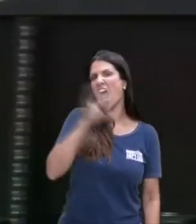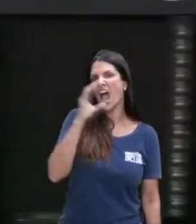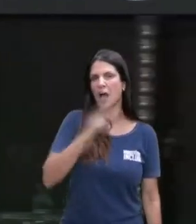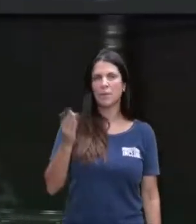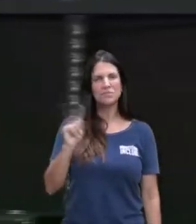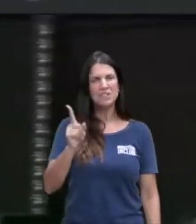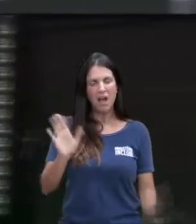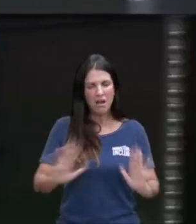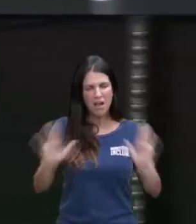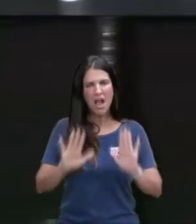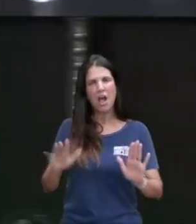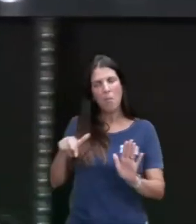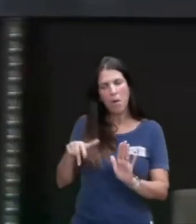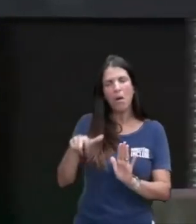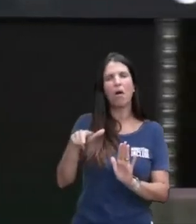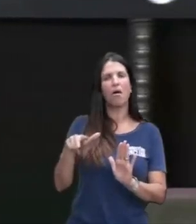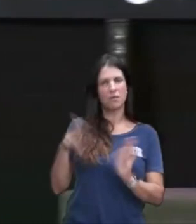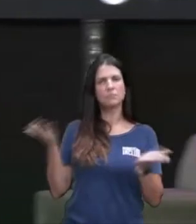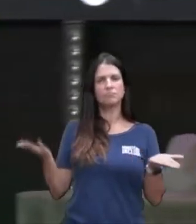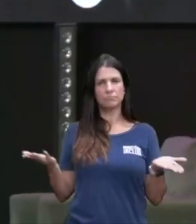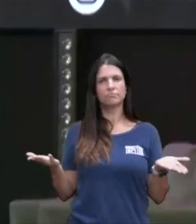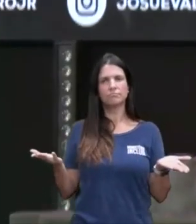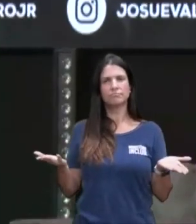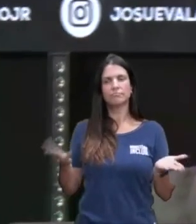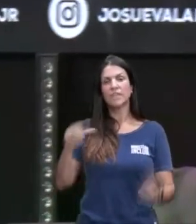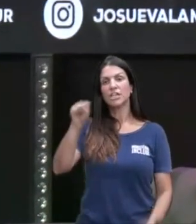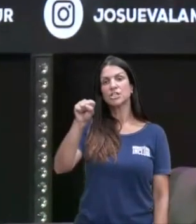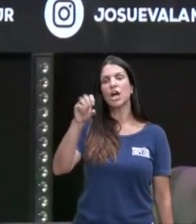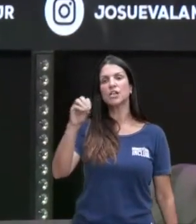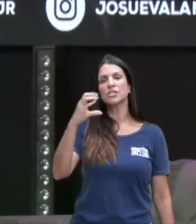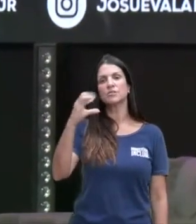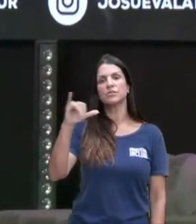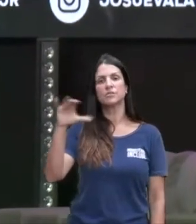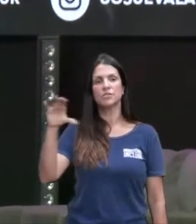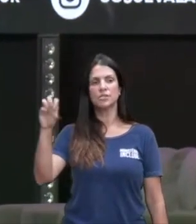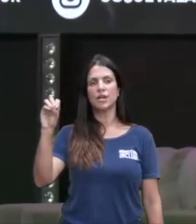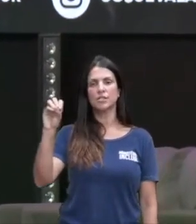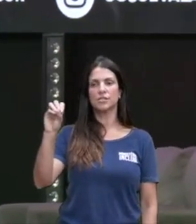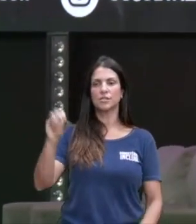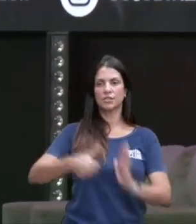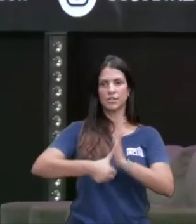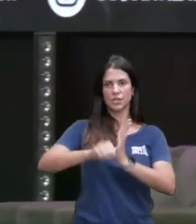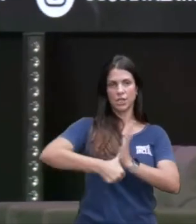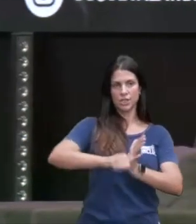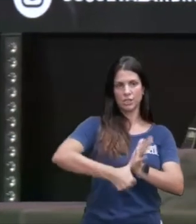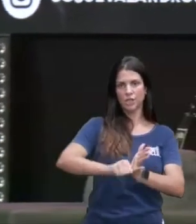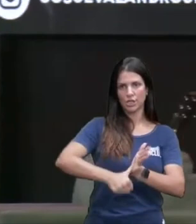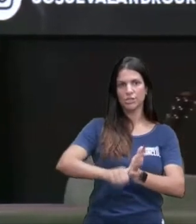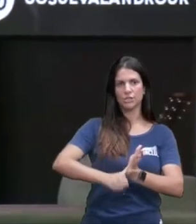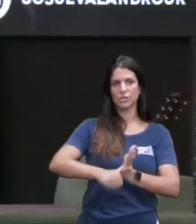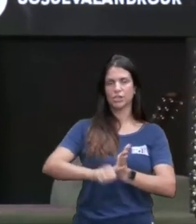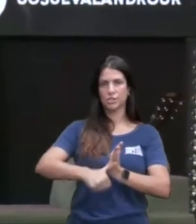e se você sentar na sociedade não você pode caminhar mais um pouco avaliar melhor pensar melhor aí